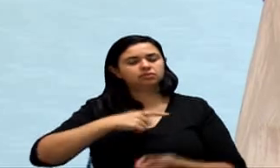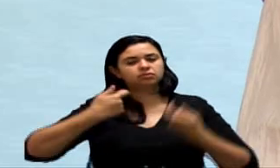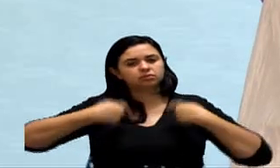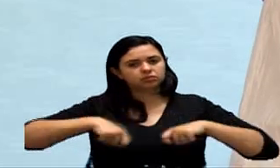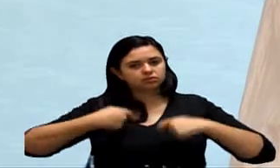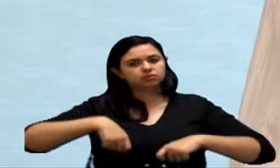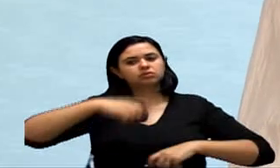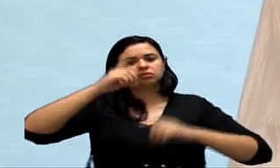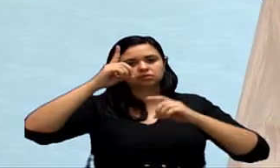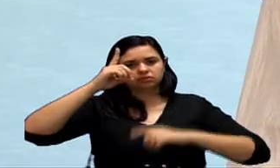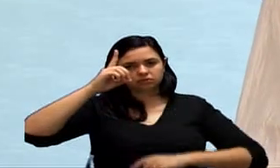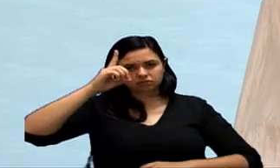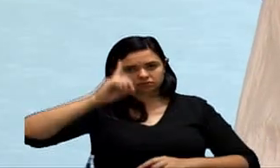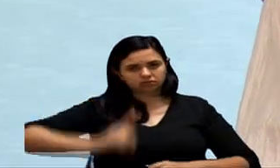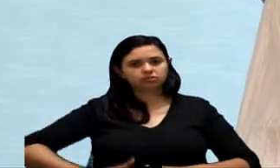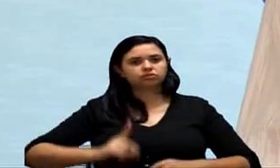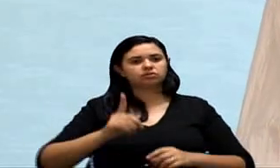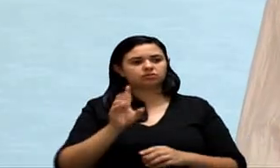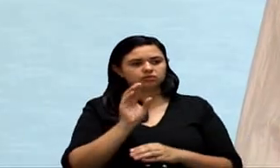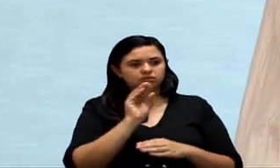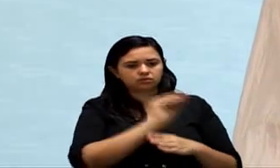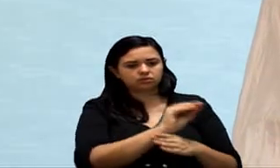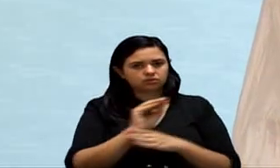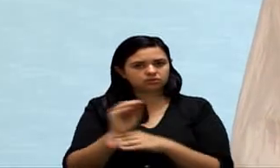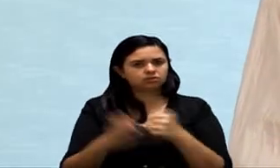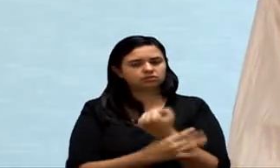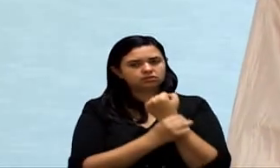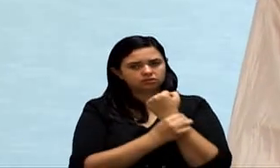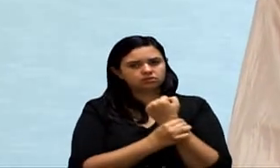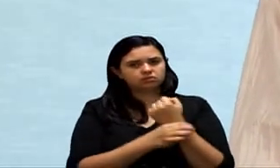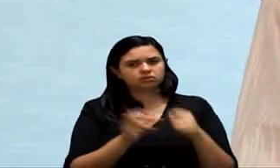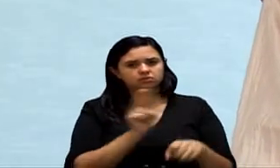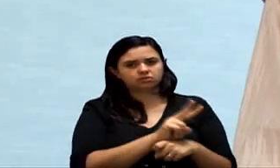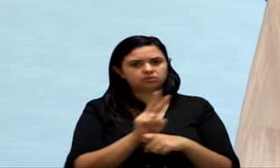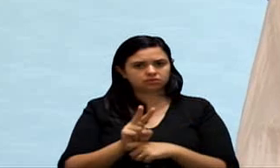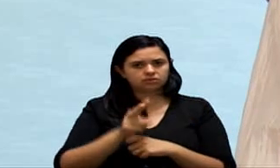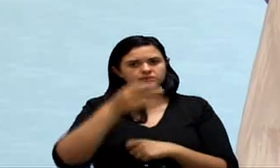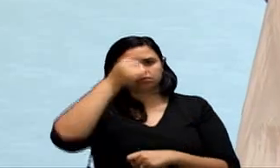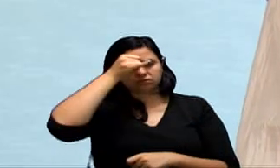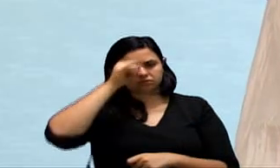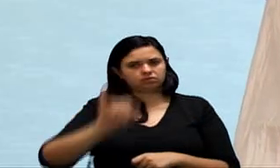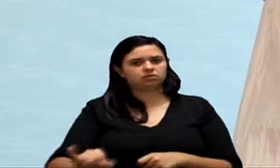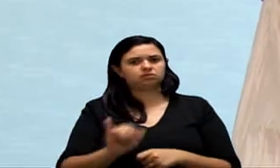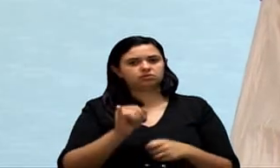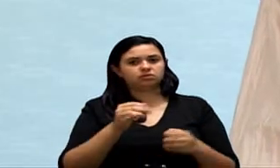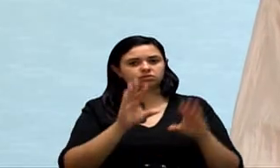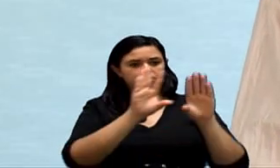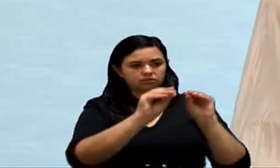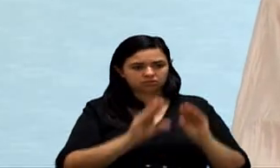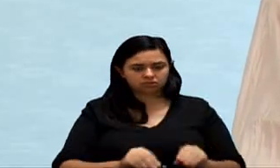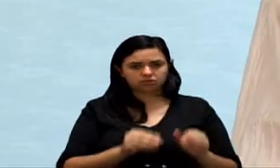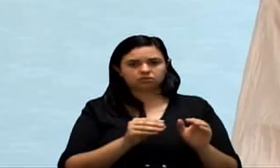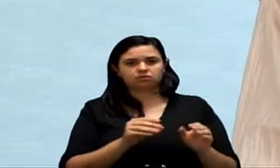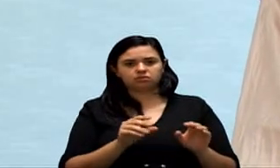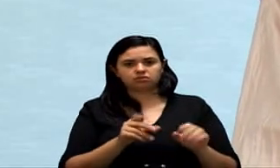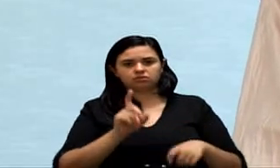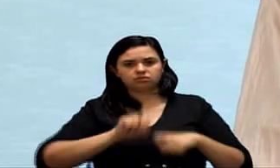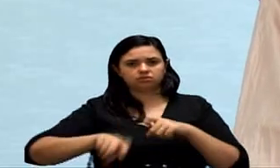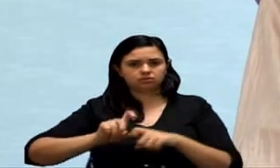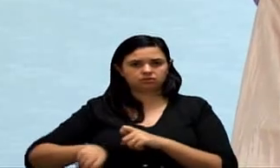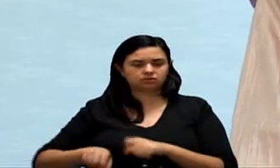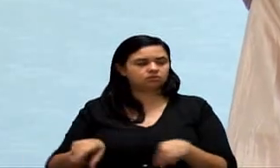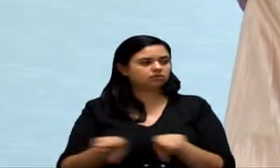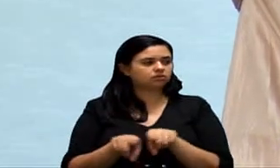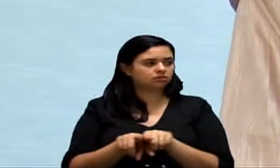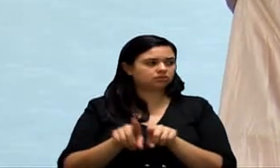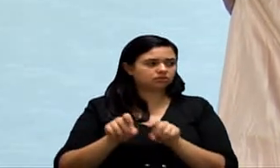ao seu desenvolvimento de forma segura, protegida, livre de abuso e da exploração sexual. Queria até